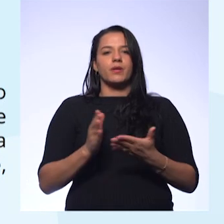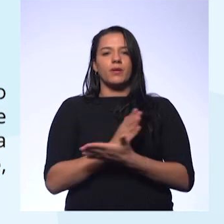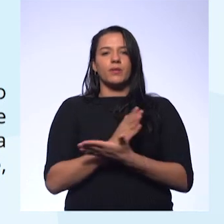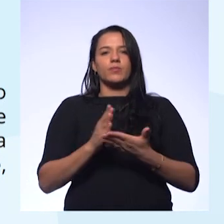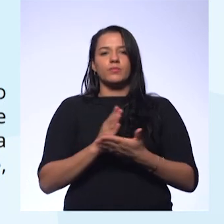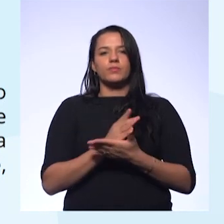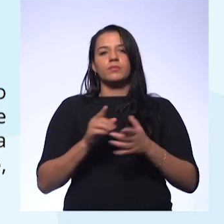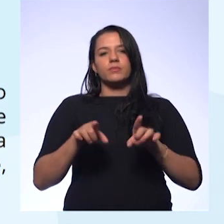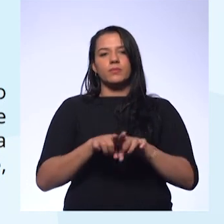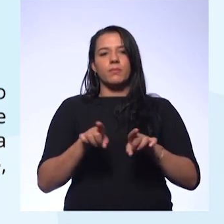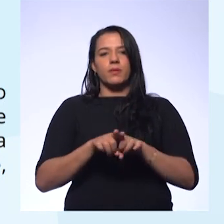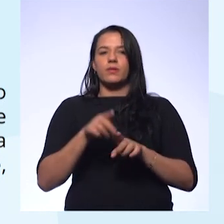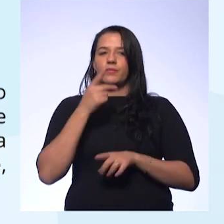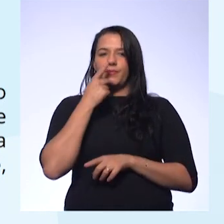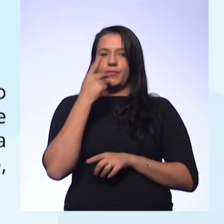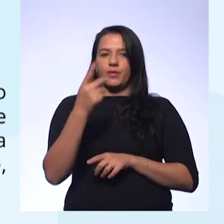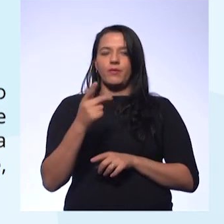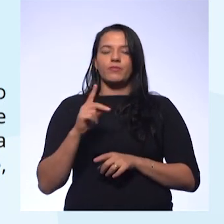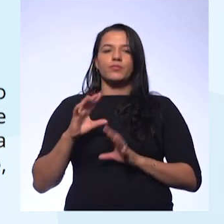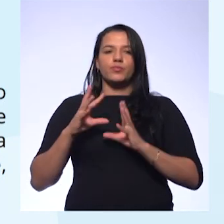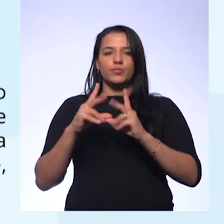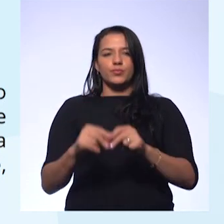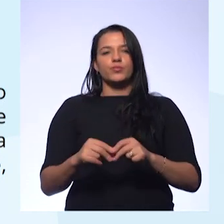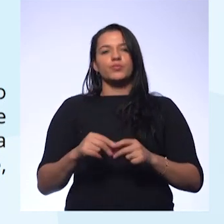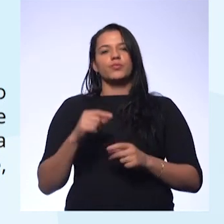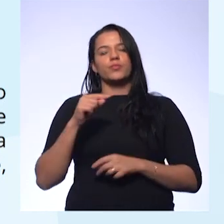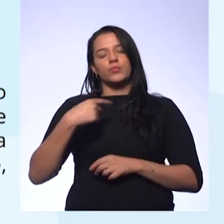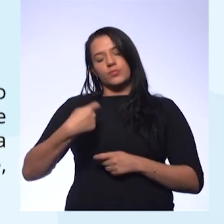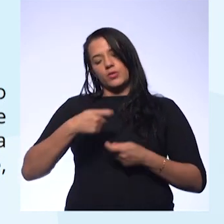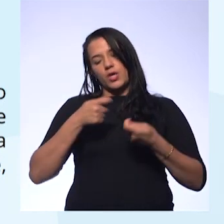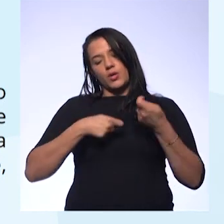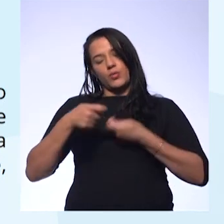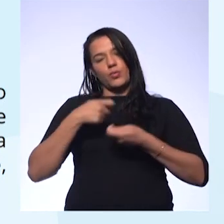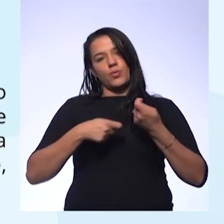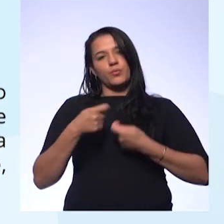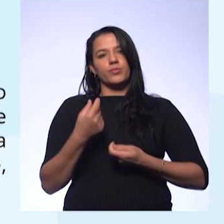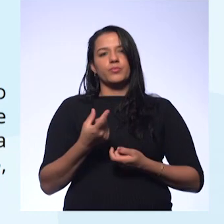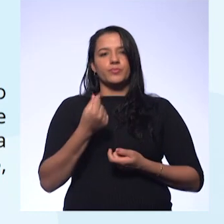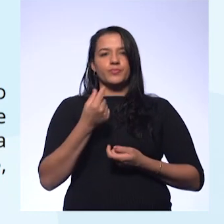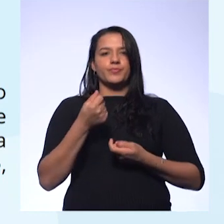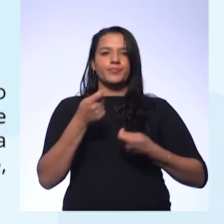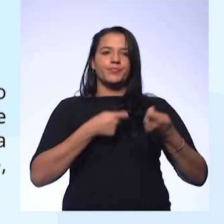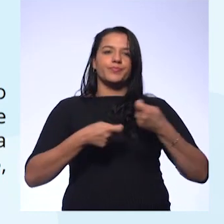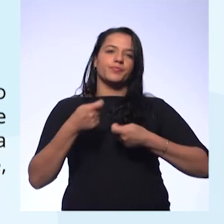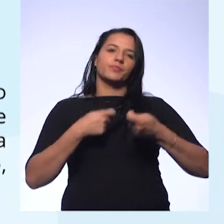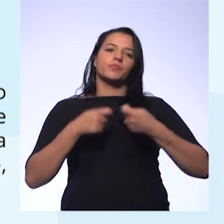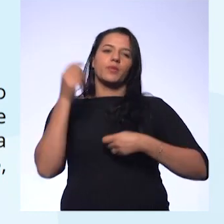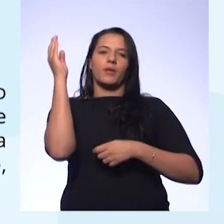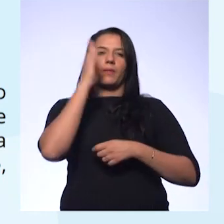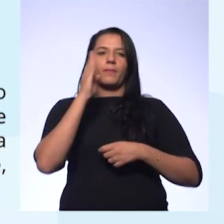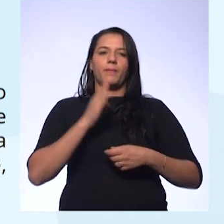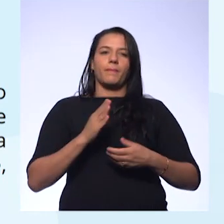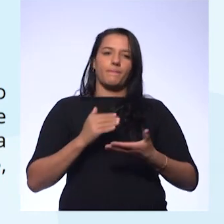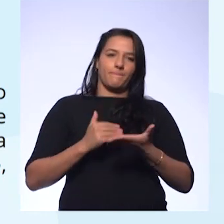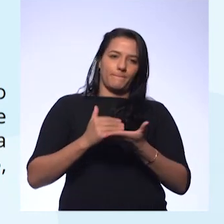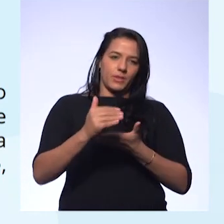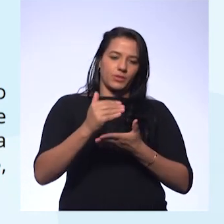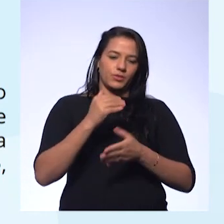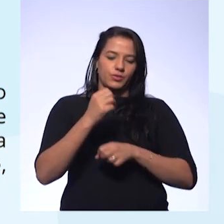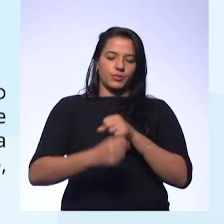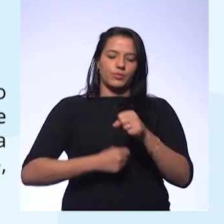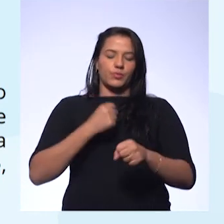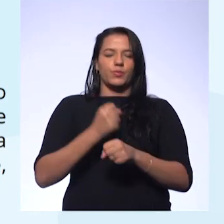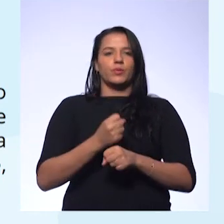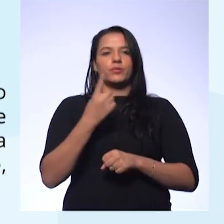ele propunha, para mudar a cara econômica. O Brasil era um país rural, e a gente sabe que é a partir de 1930, com a chegada